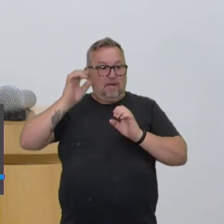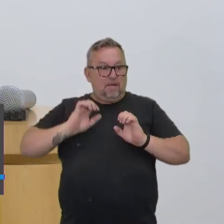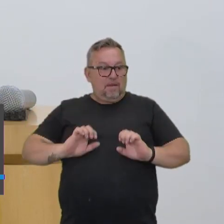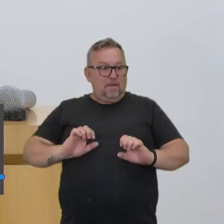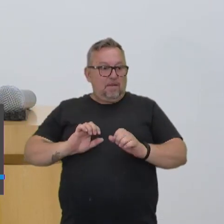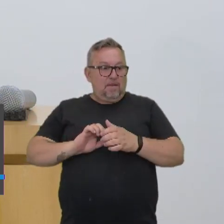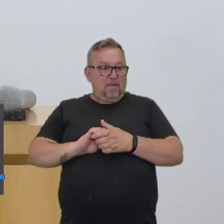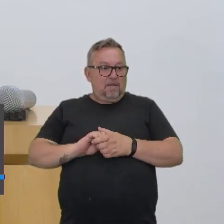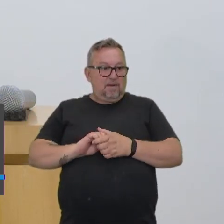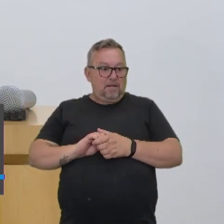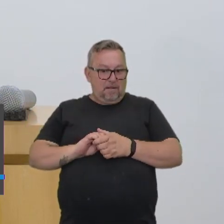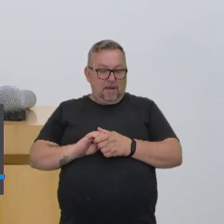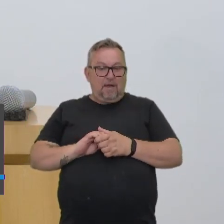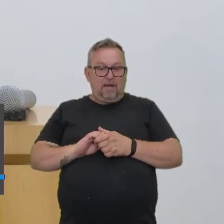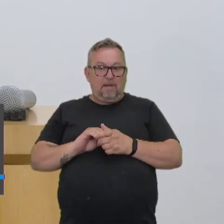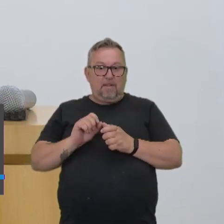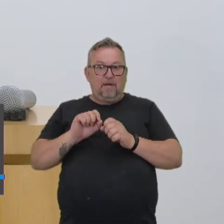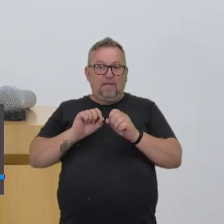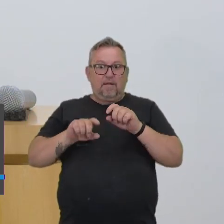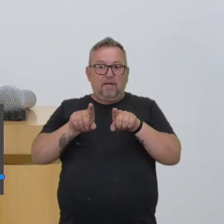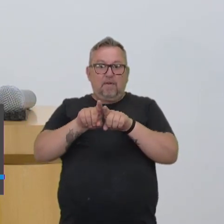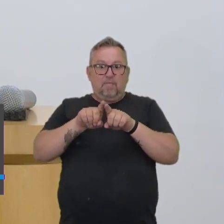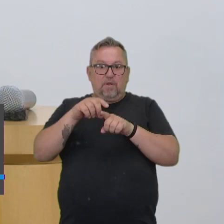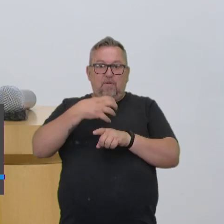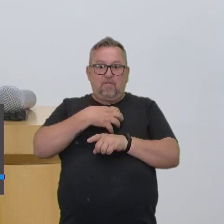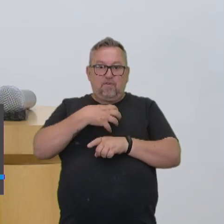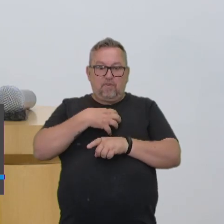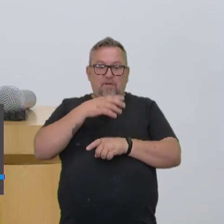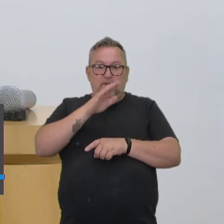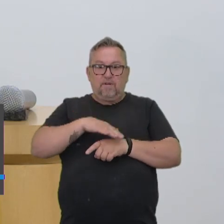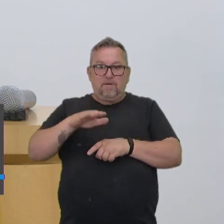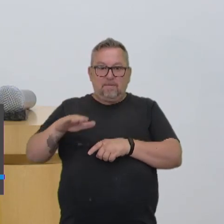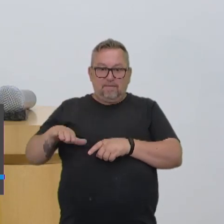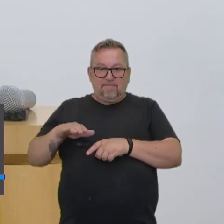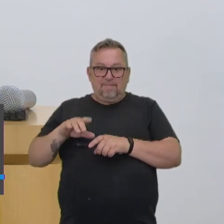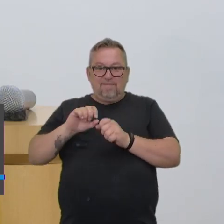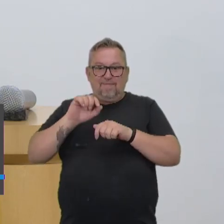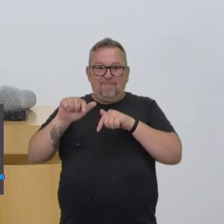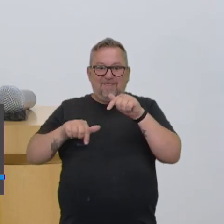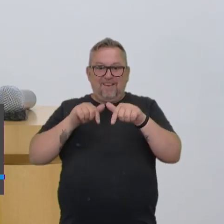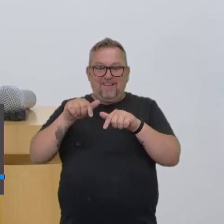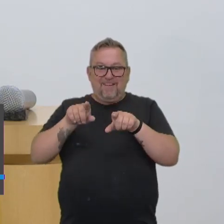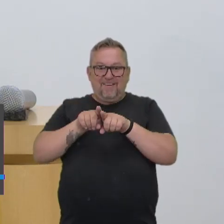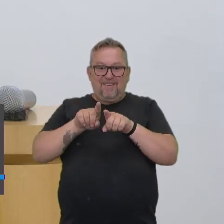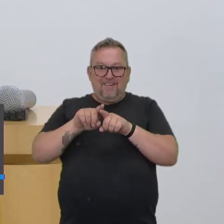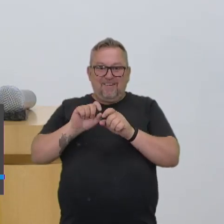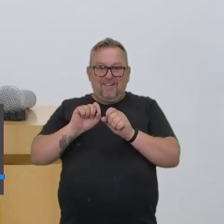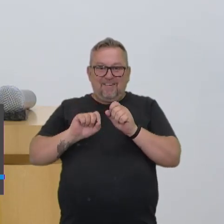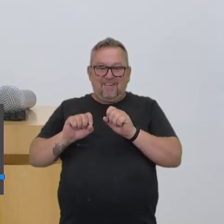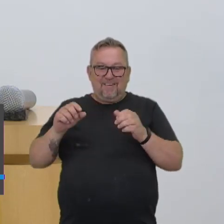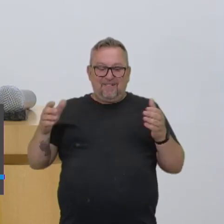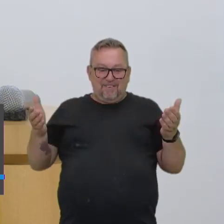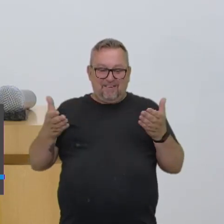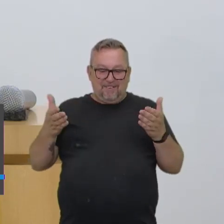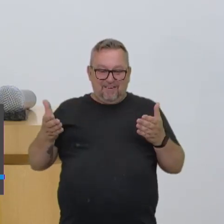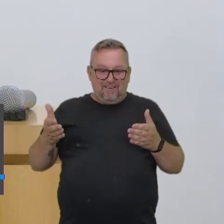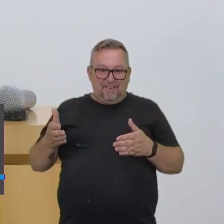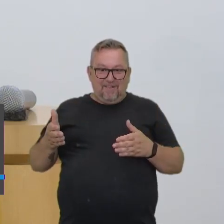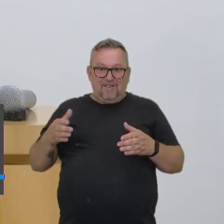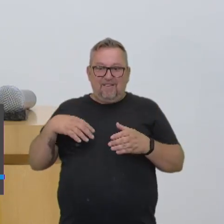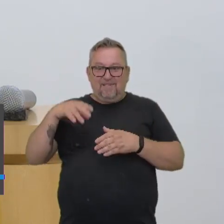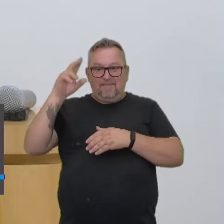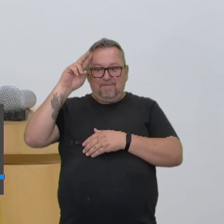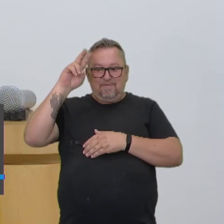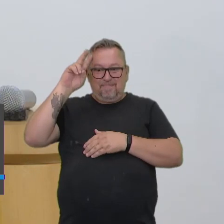gente fala em direitos humanos, direito das crianças, direito do trabalhador, todos esses direitos que pra gente hoje é tipo